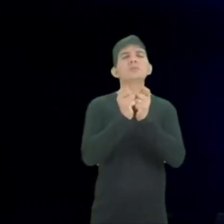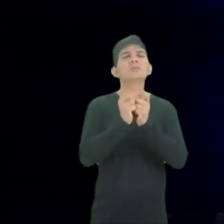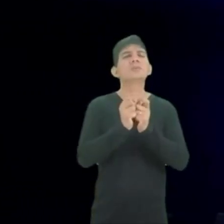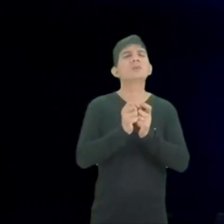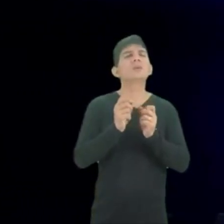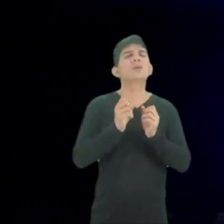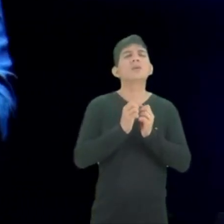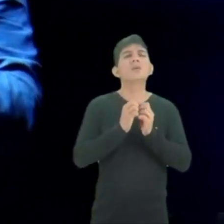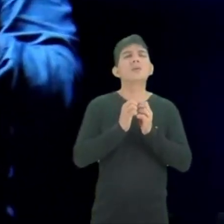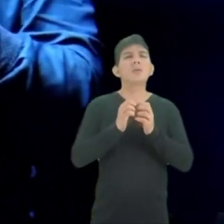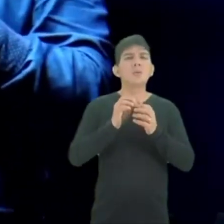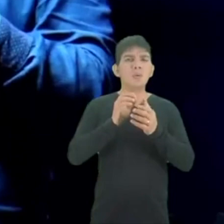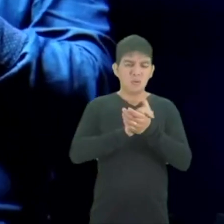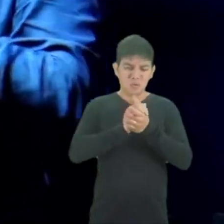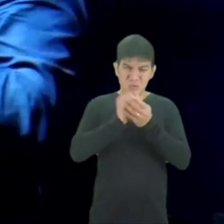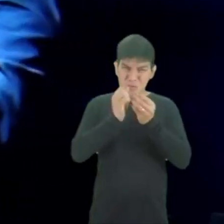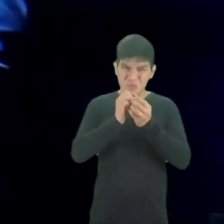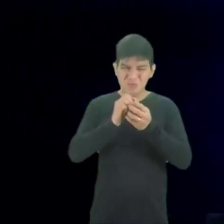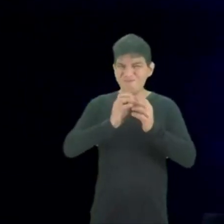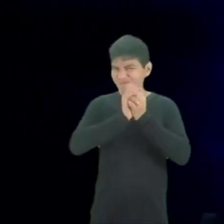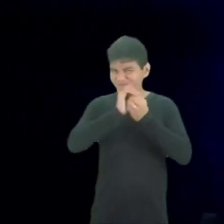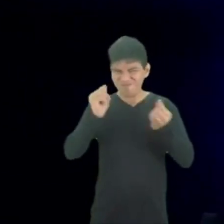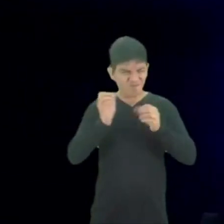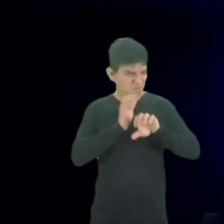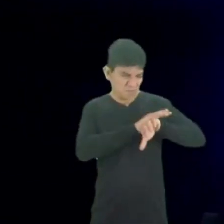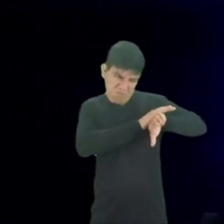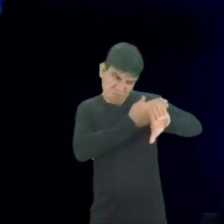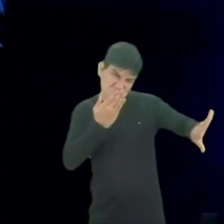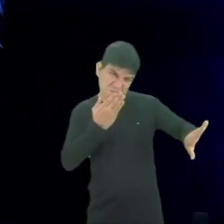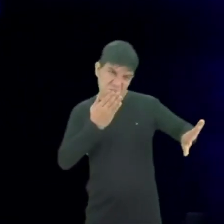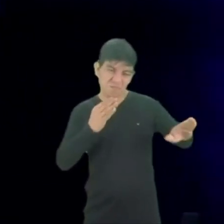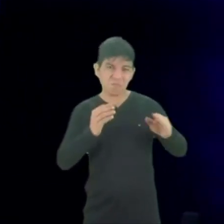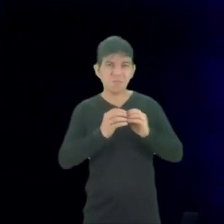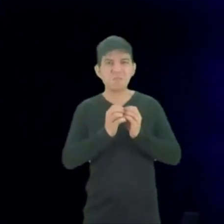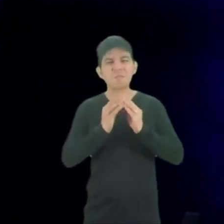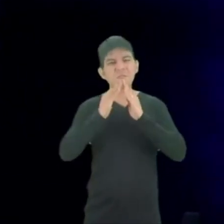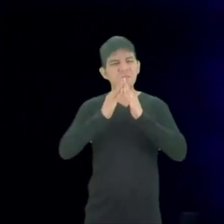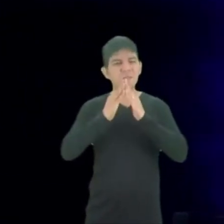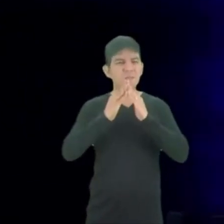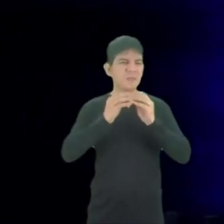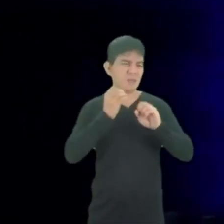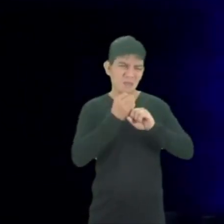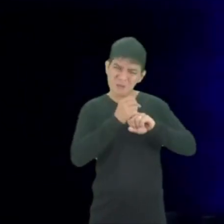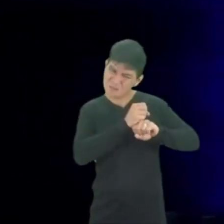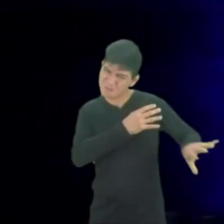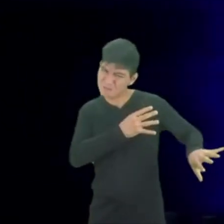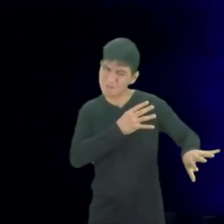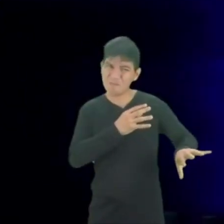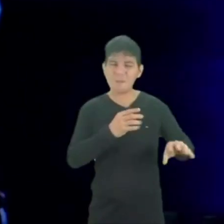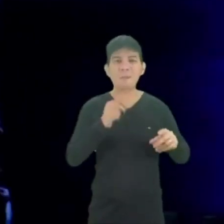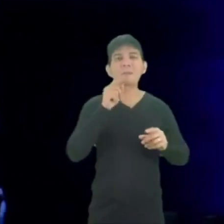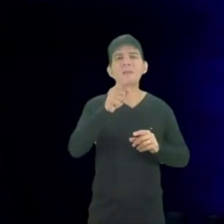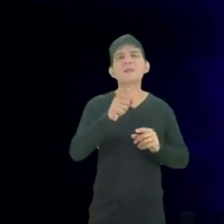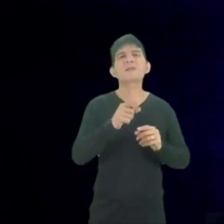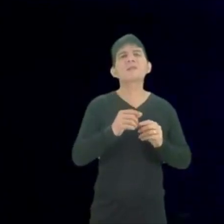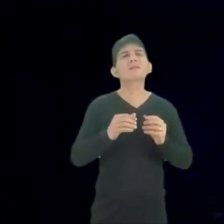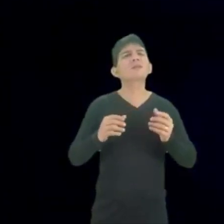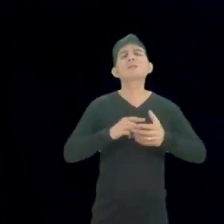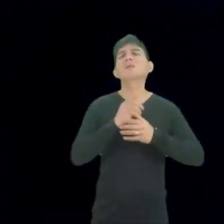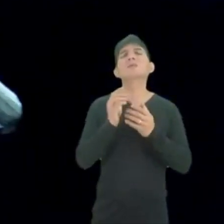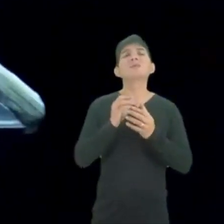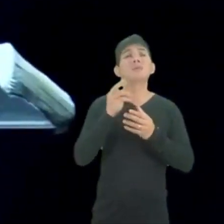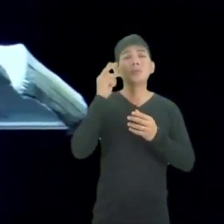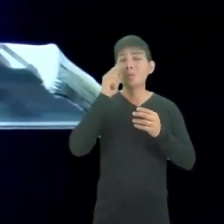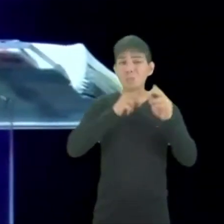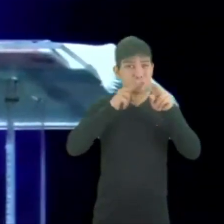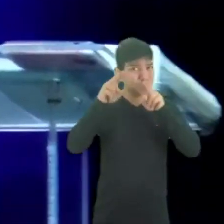repente o seu cônjuge chuta o pau da barraca, sai de casa e abandona as crianças e abandona você. E quando de repente você procura ser